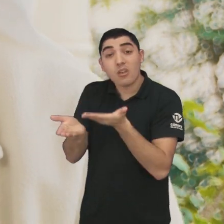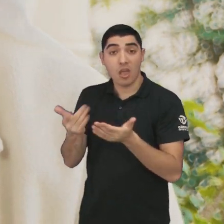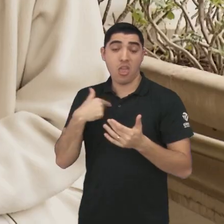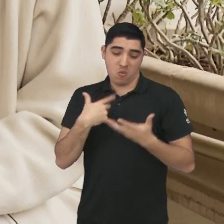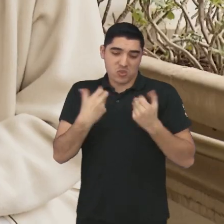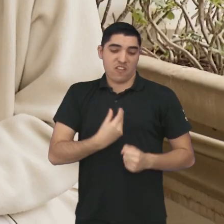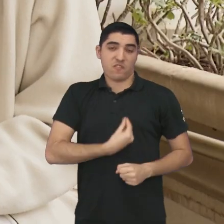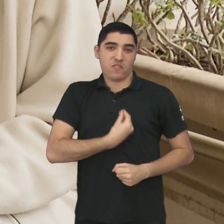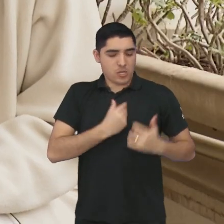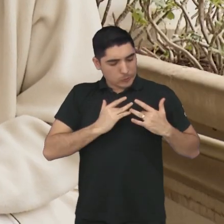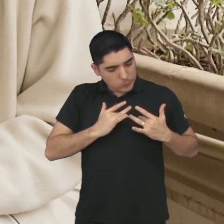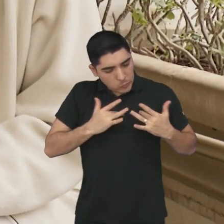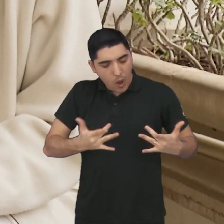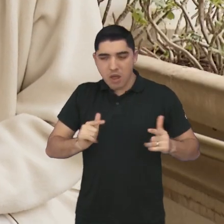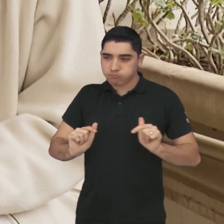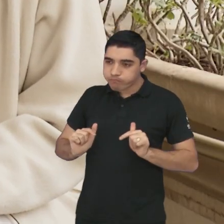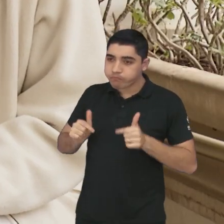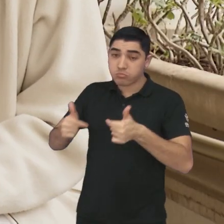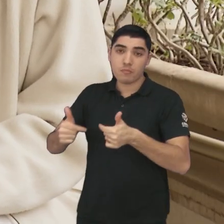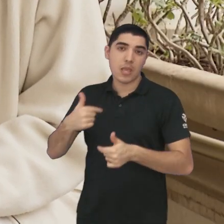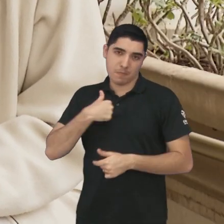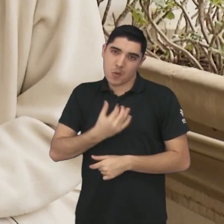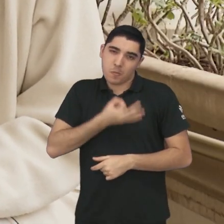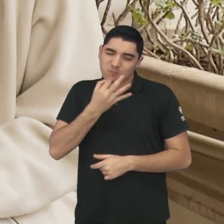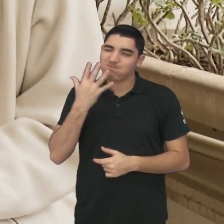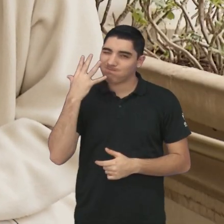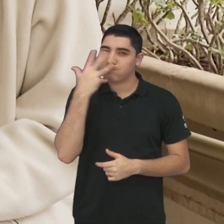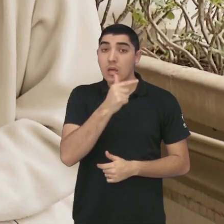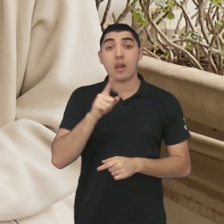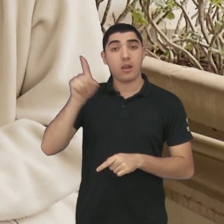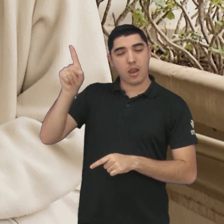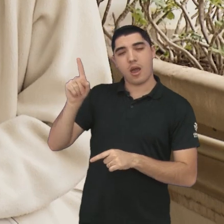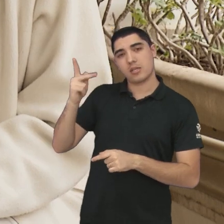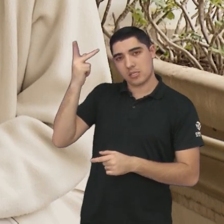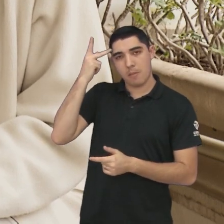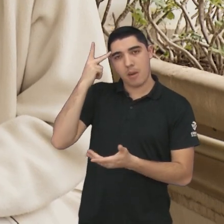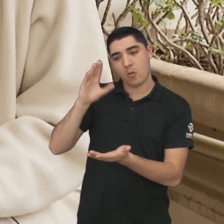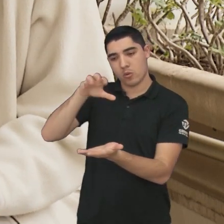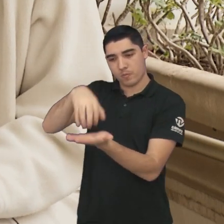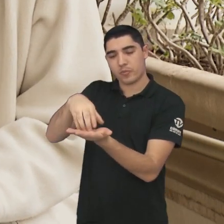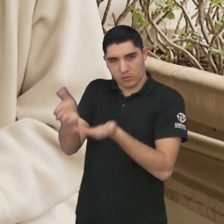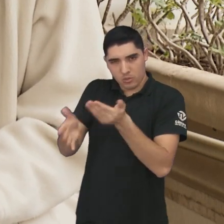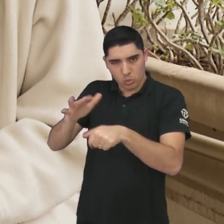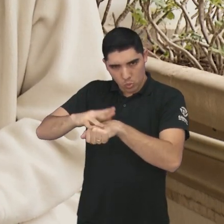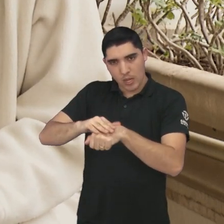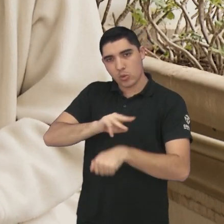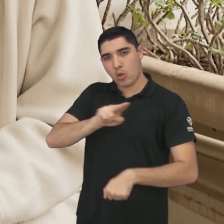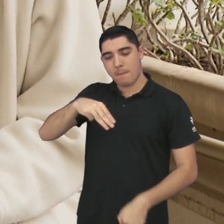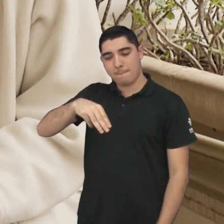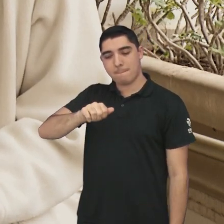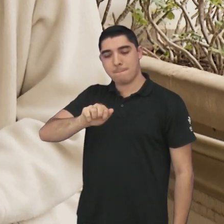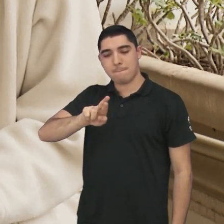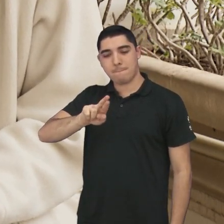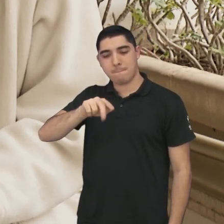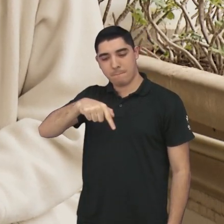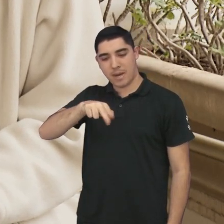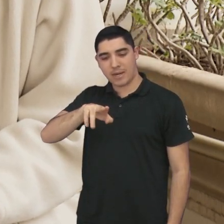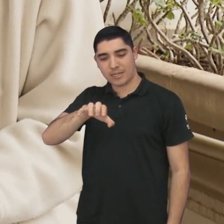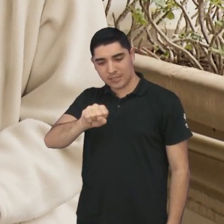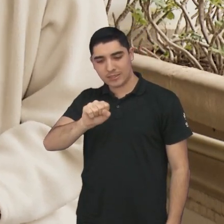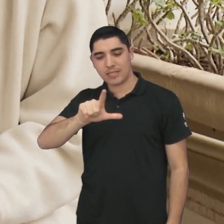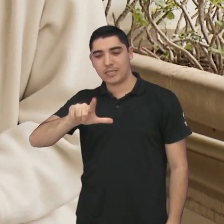a obra, o risco de você pegar lá tantos vírus que passam, né, é uma